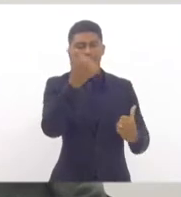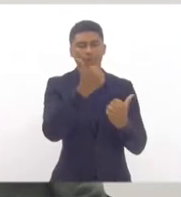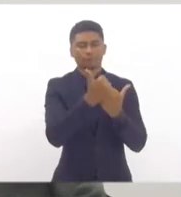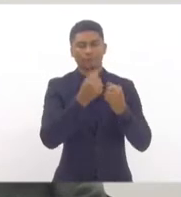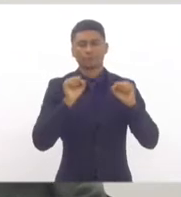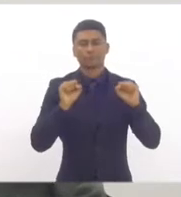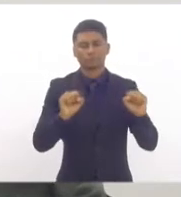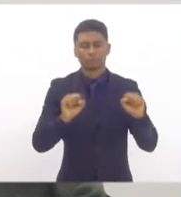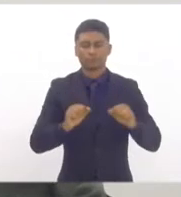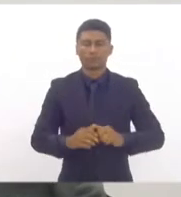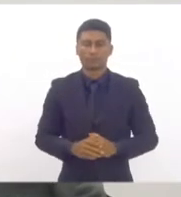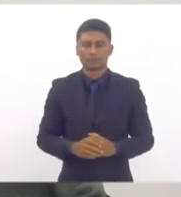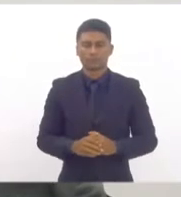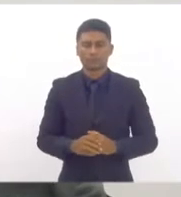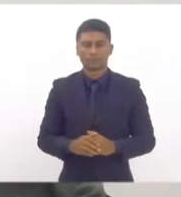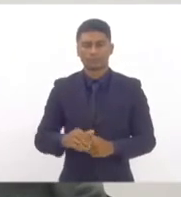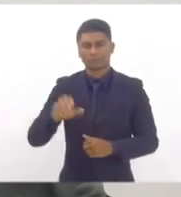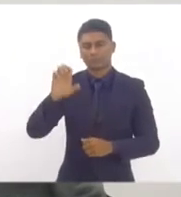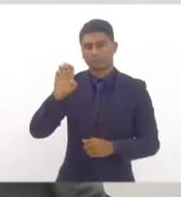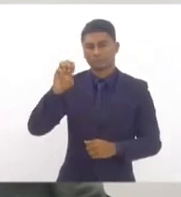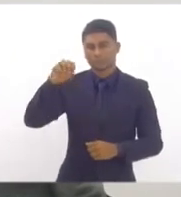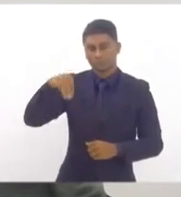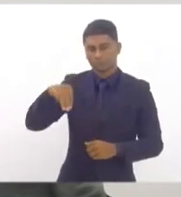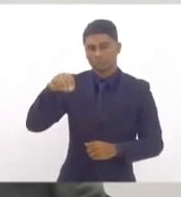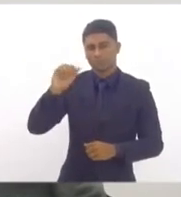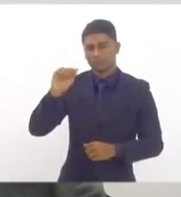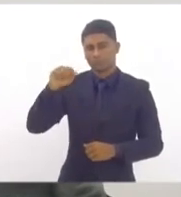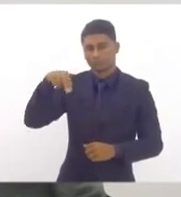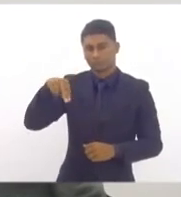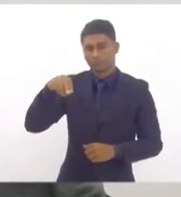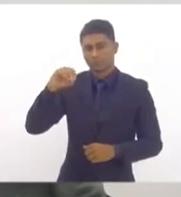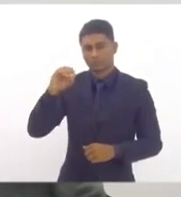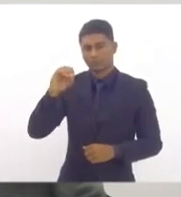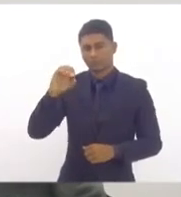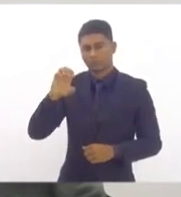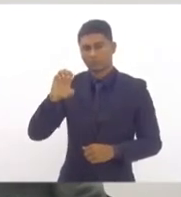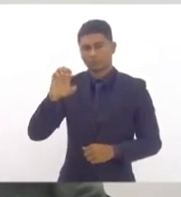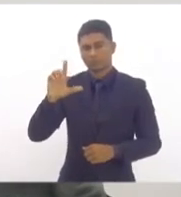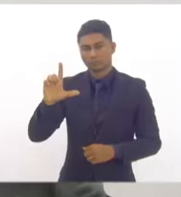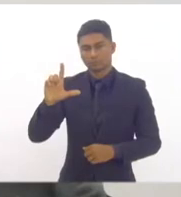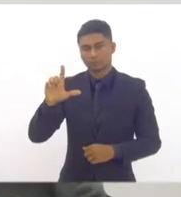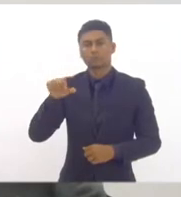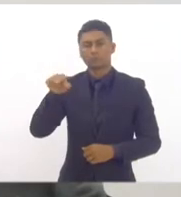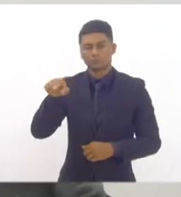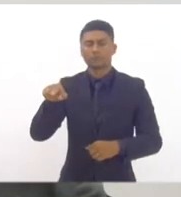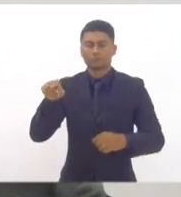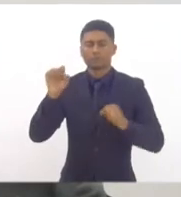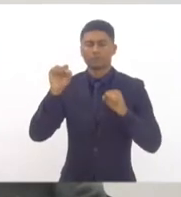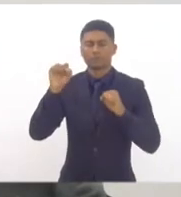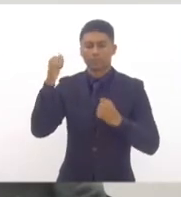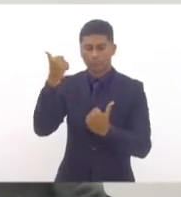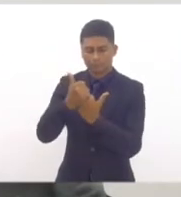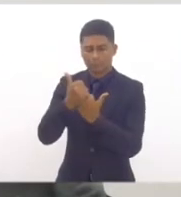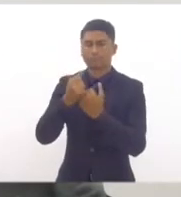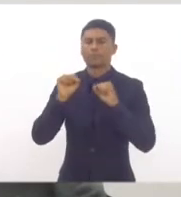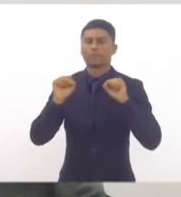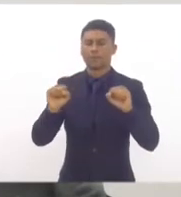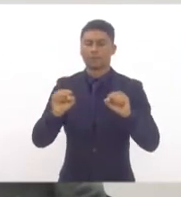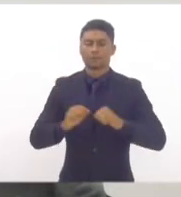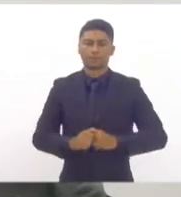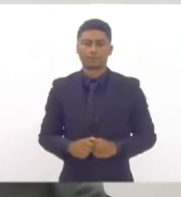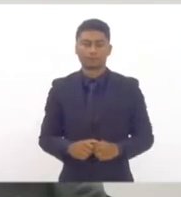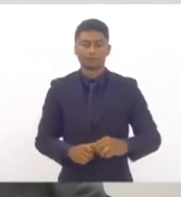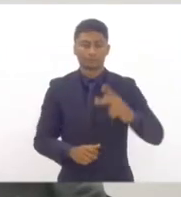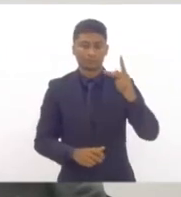de vagas, o candidato Emanuel Maciel Borges, habilitado para a reserva de vagas, o candidato